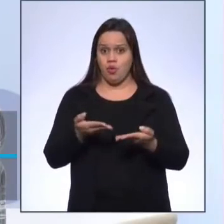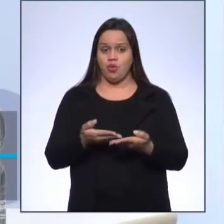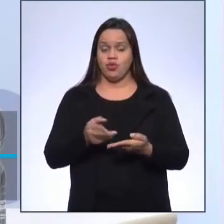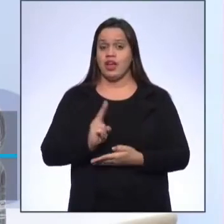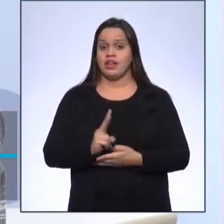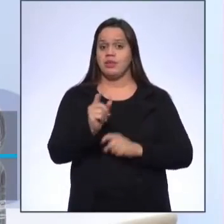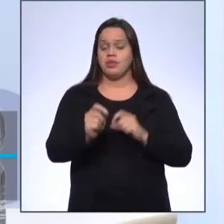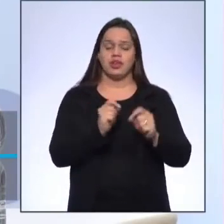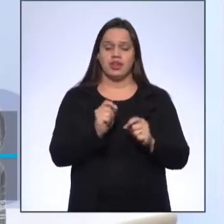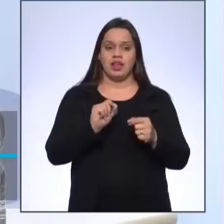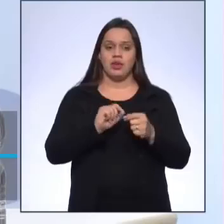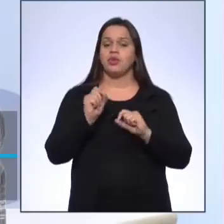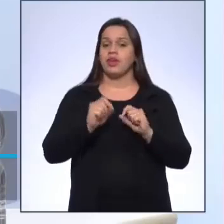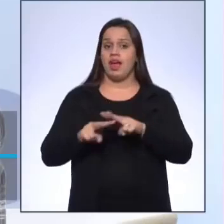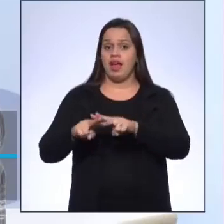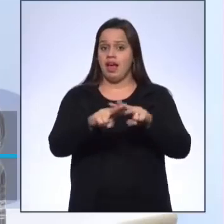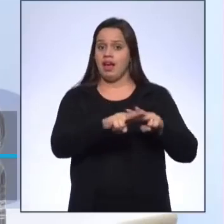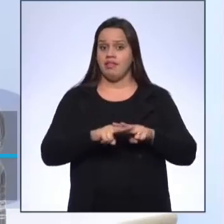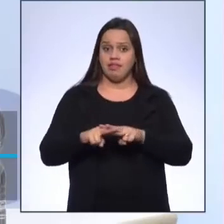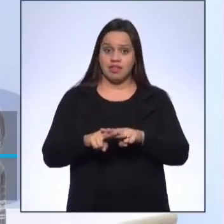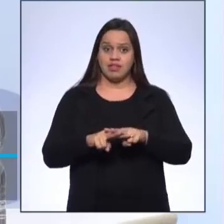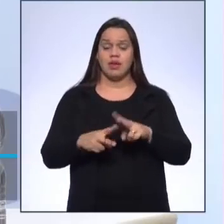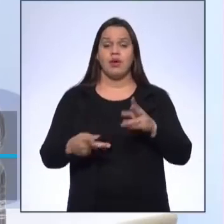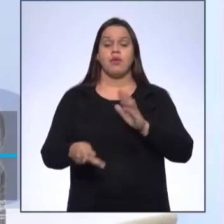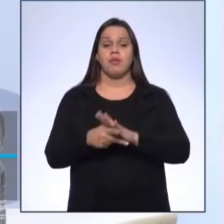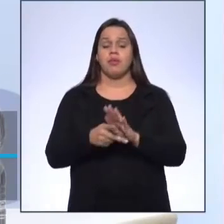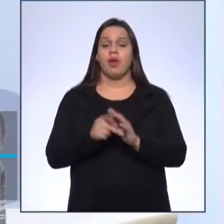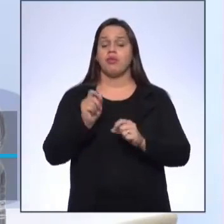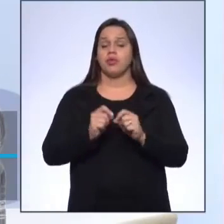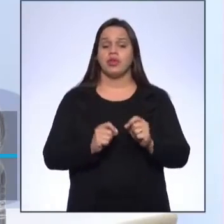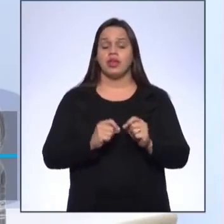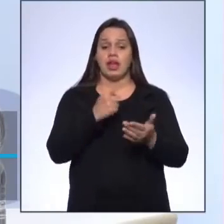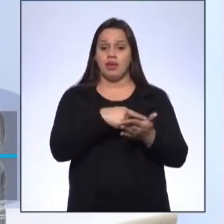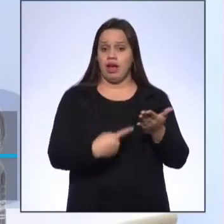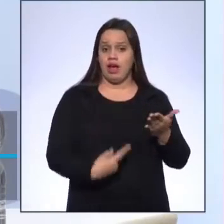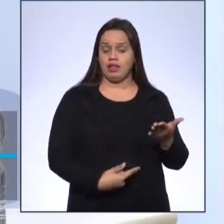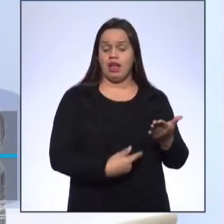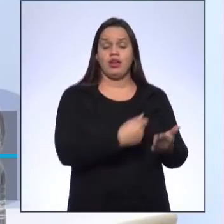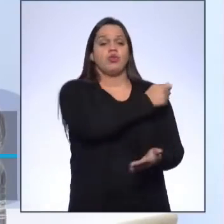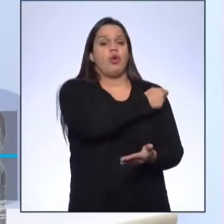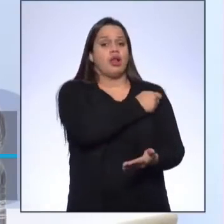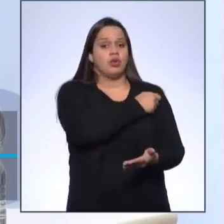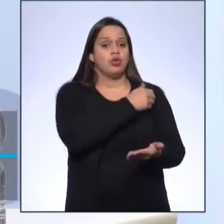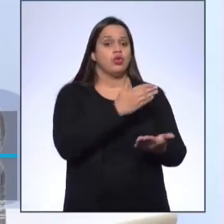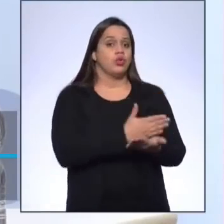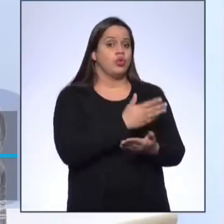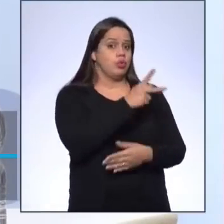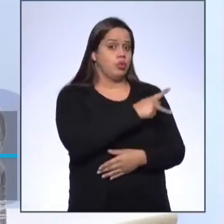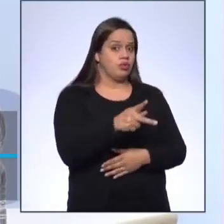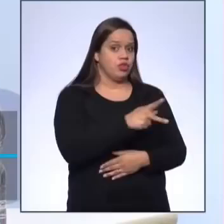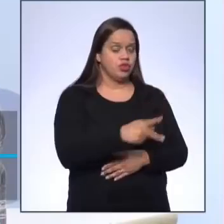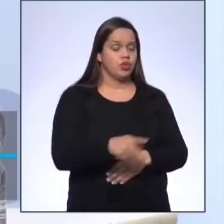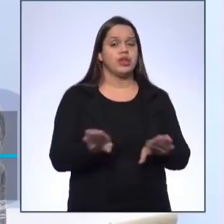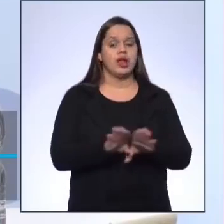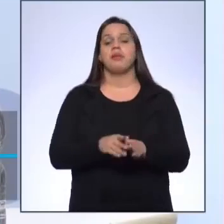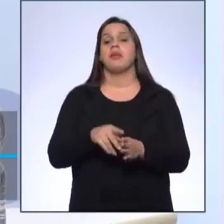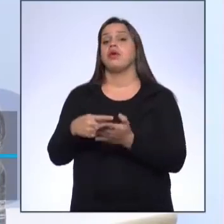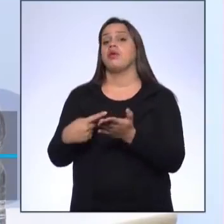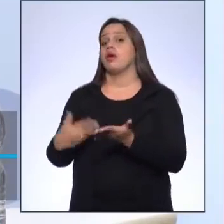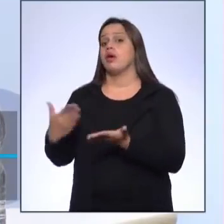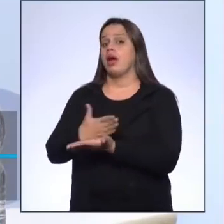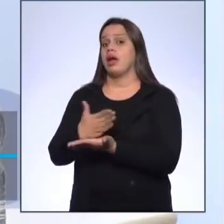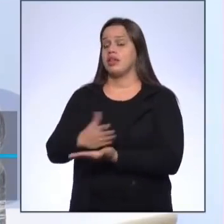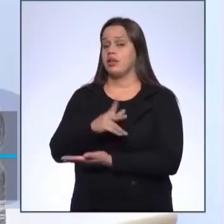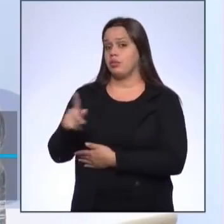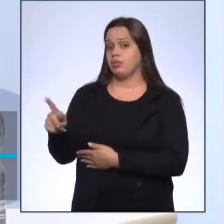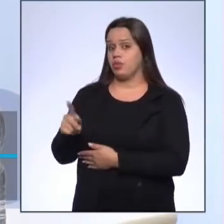são recortes do que está no caderno do aluno e no caderno do professor. São só 40 minutos de aula, não dá para a gente assistir muita coisa. Então, o